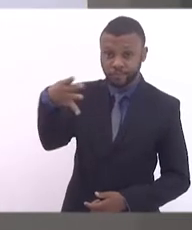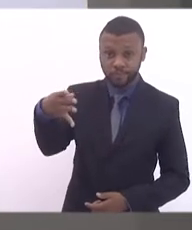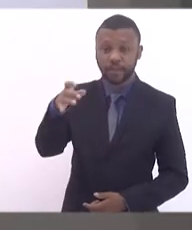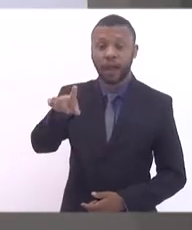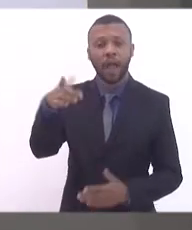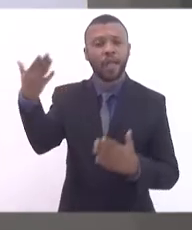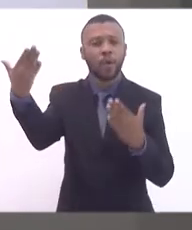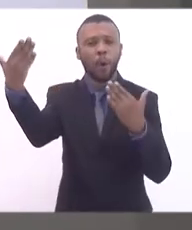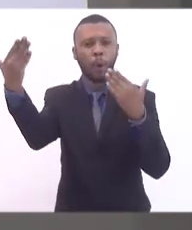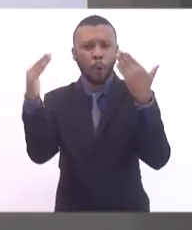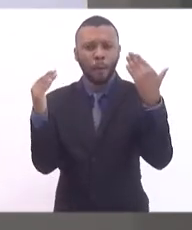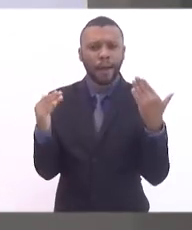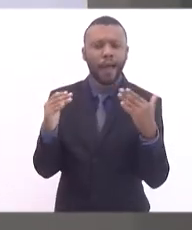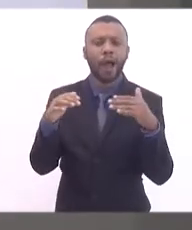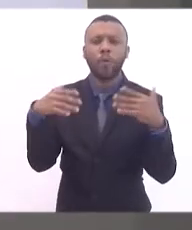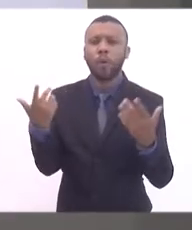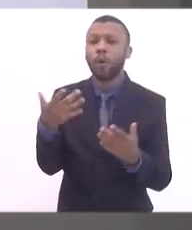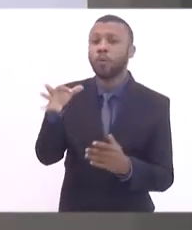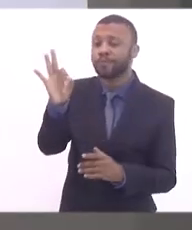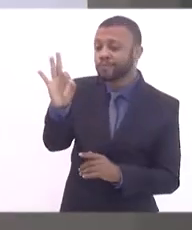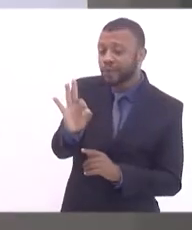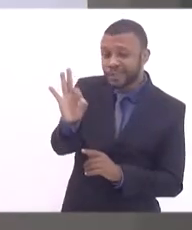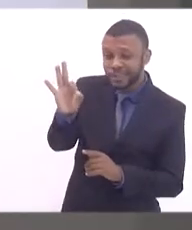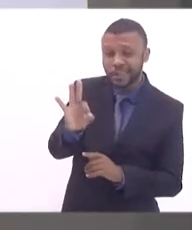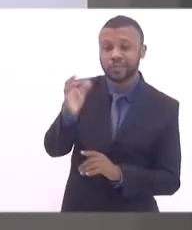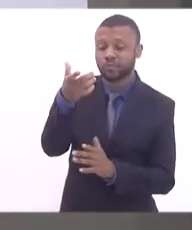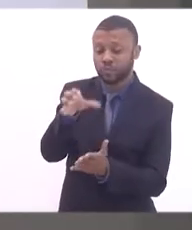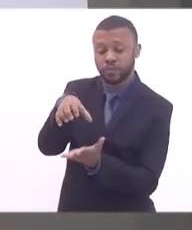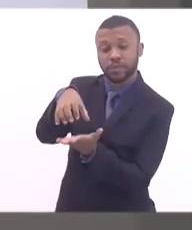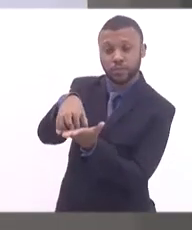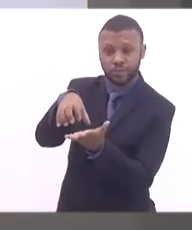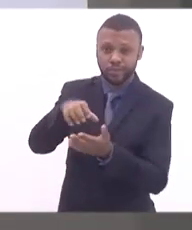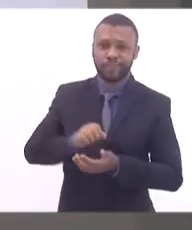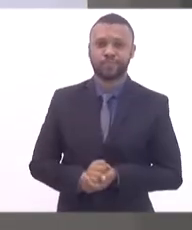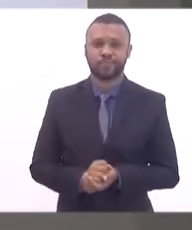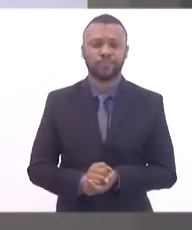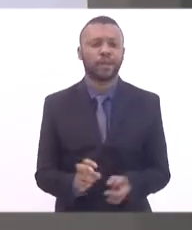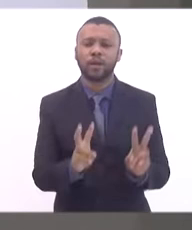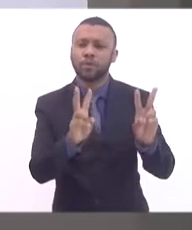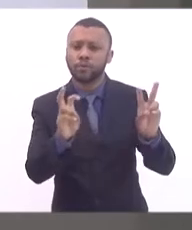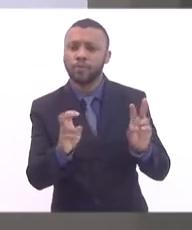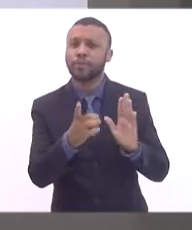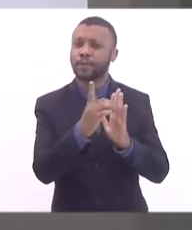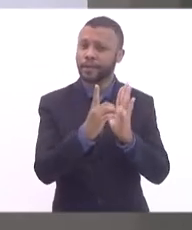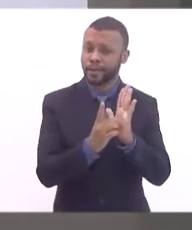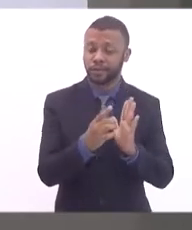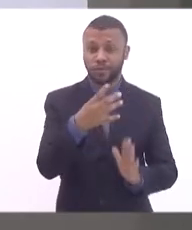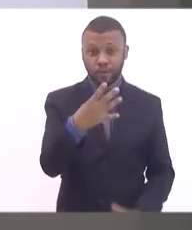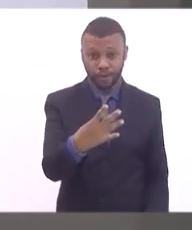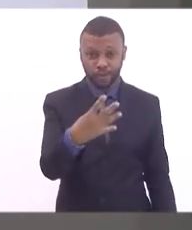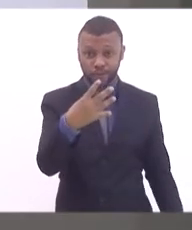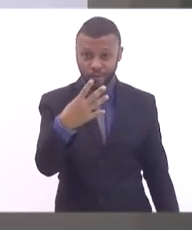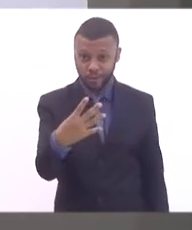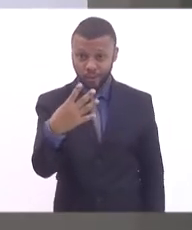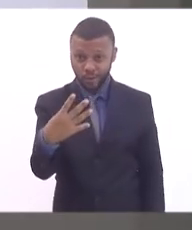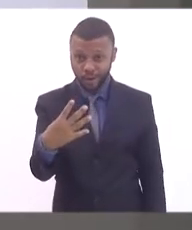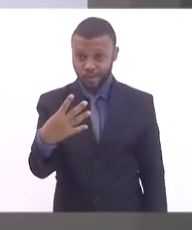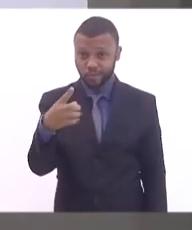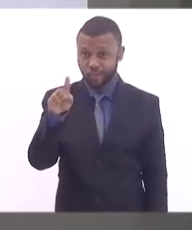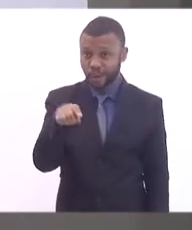setor e com relação ao decreto para 44 418 ele